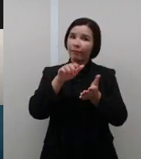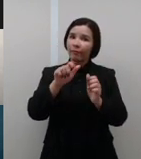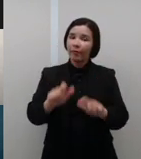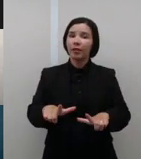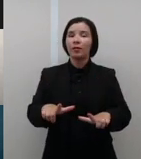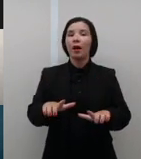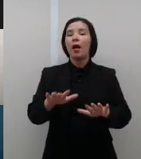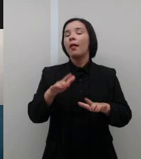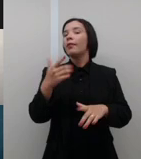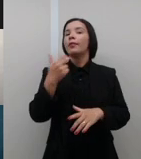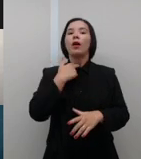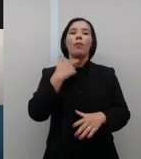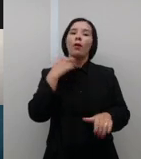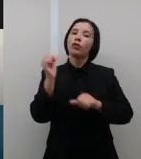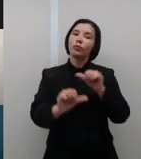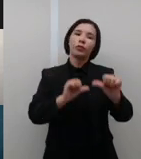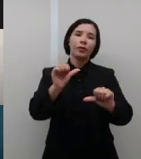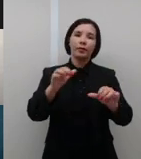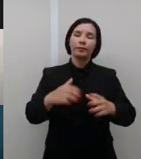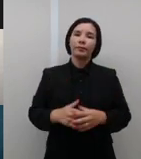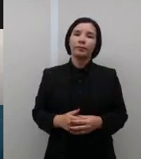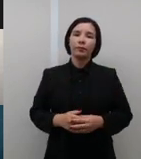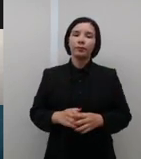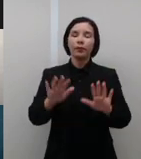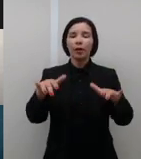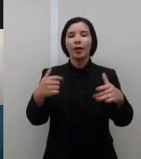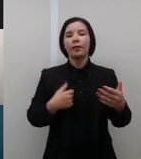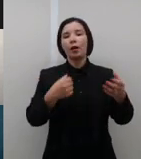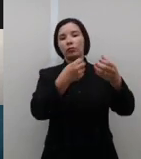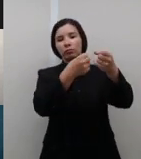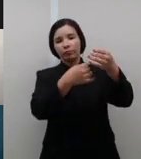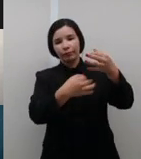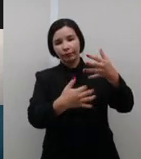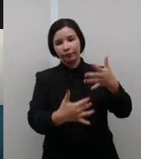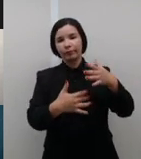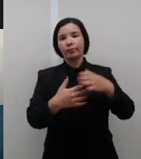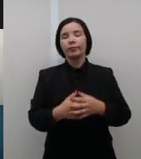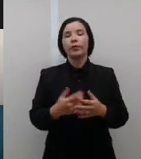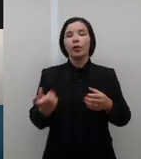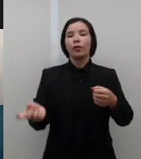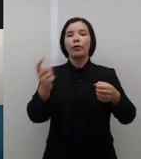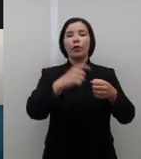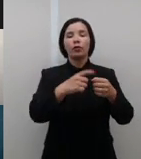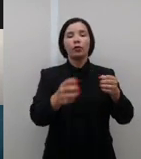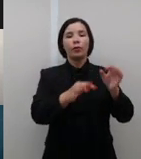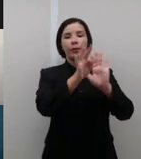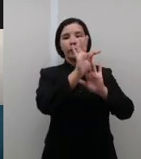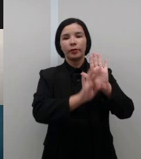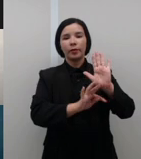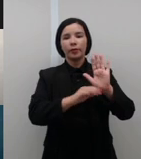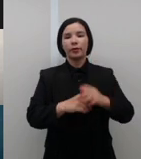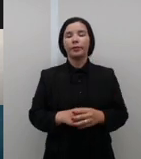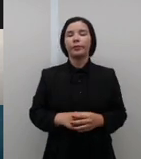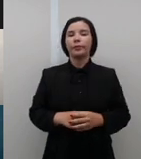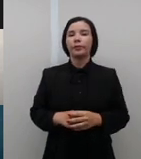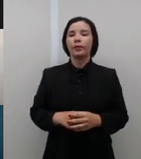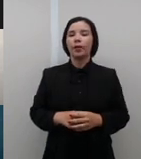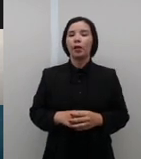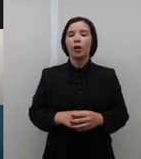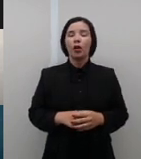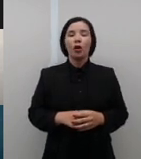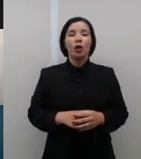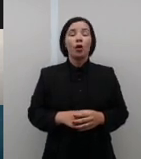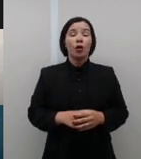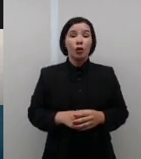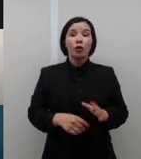não pode mudar. Então, faço a transcrição. E aí, volto para o meu texto. No item 18.12 do referido